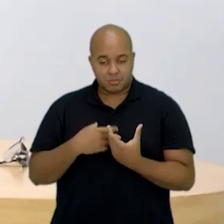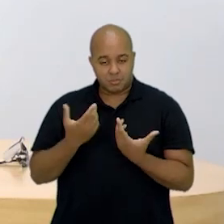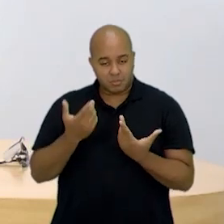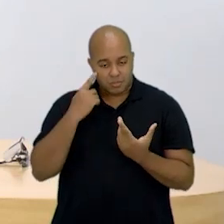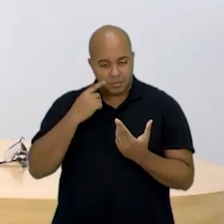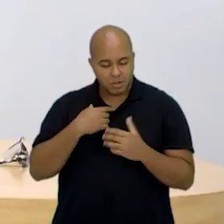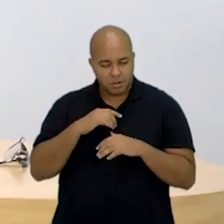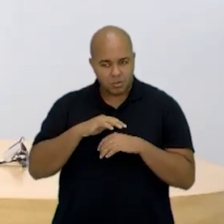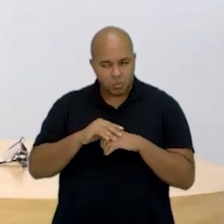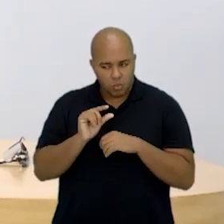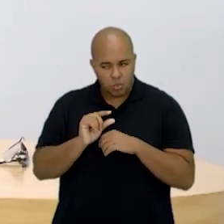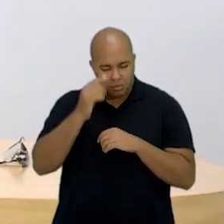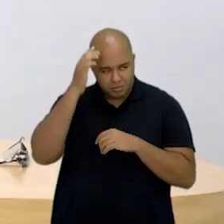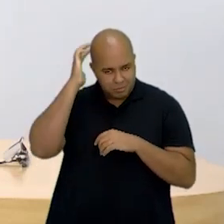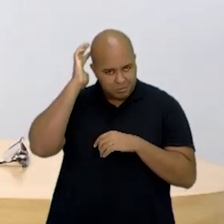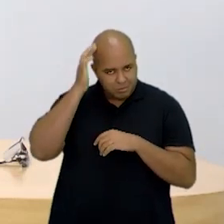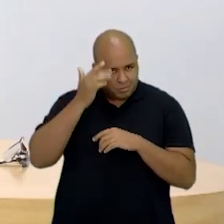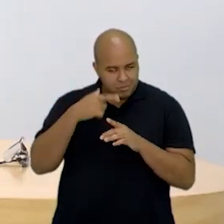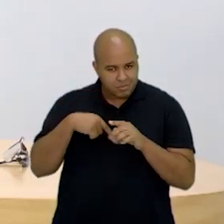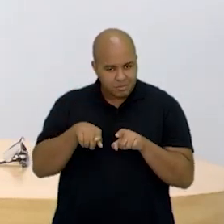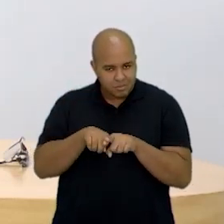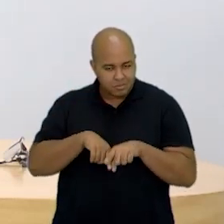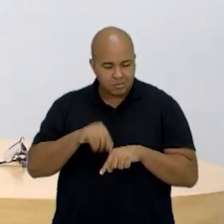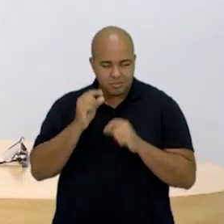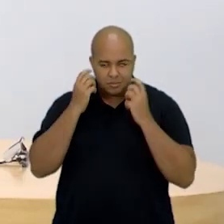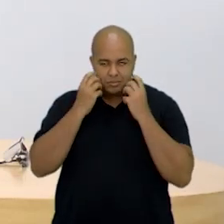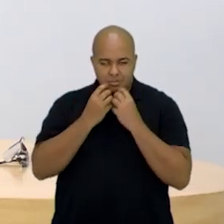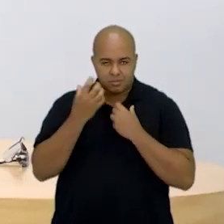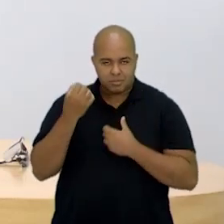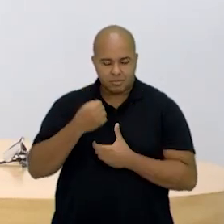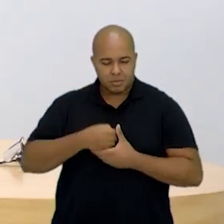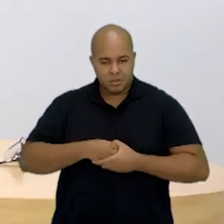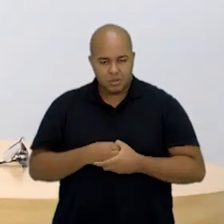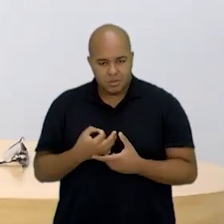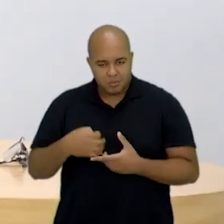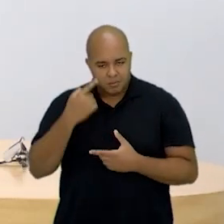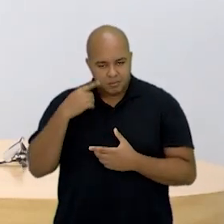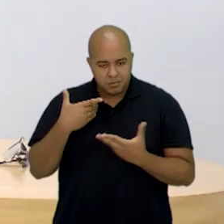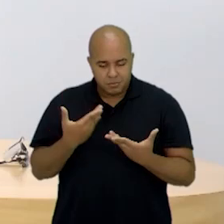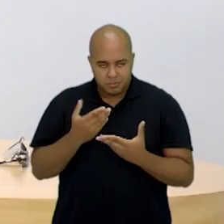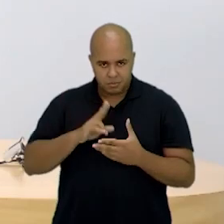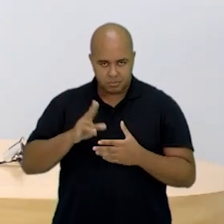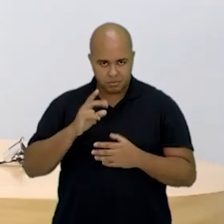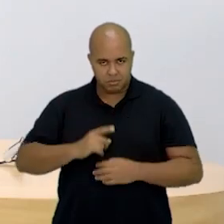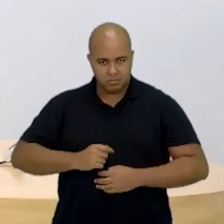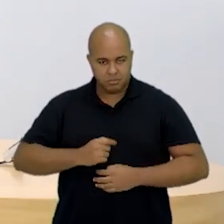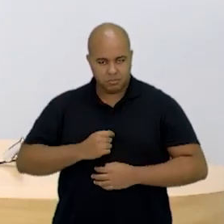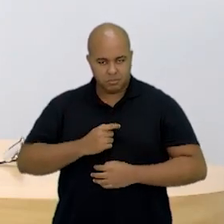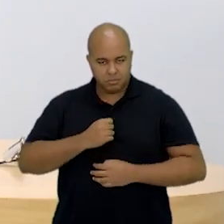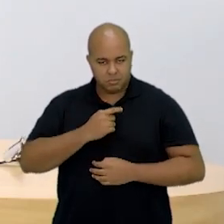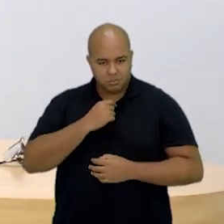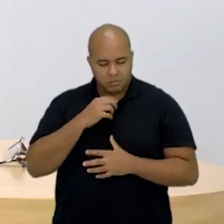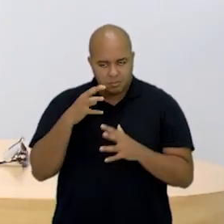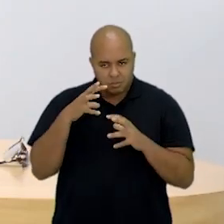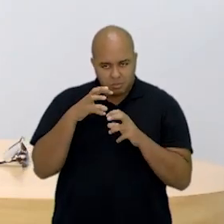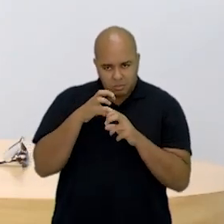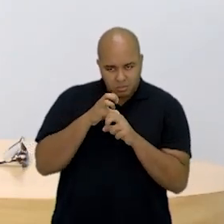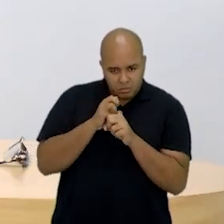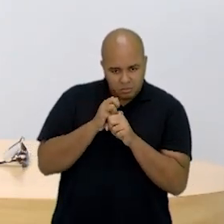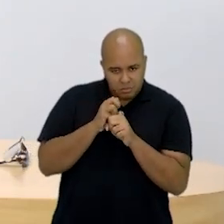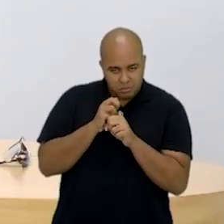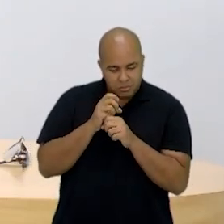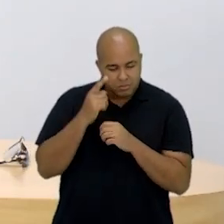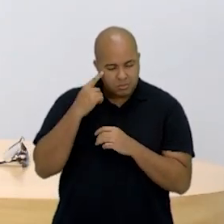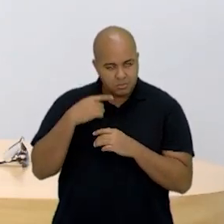bem pouco cabelo Uma barba branca todak Gray Church